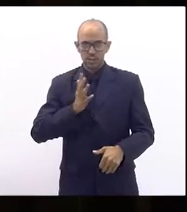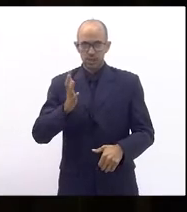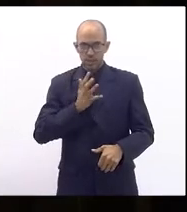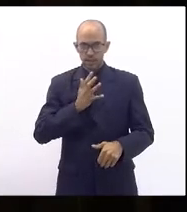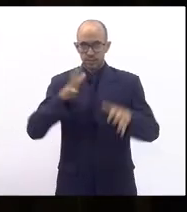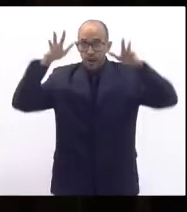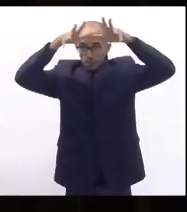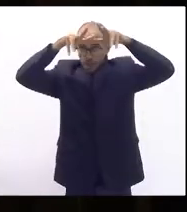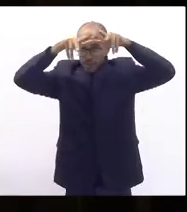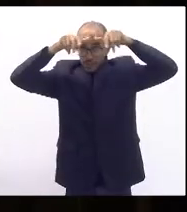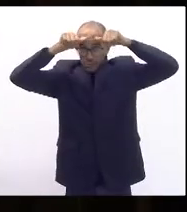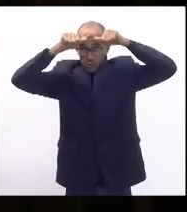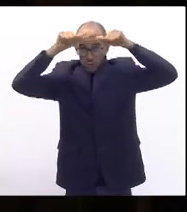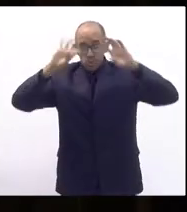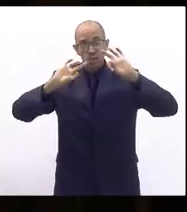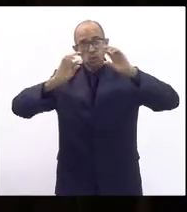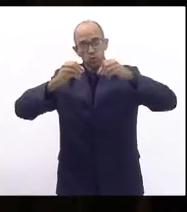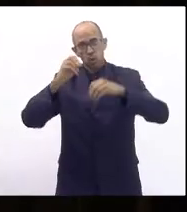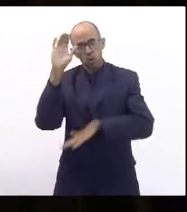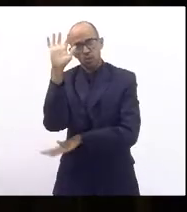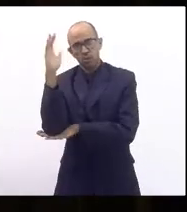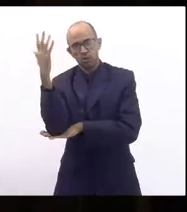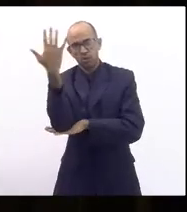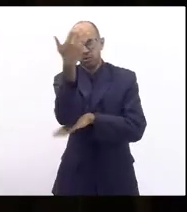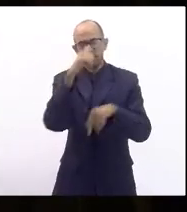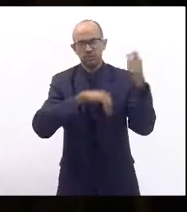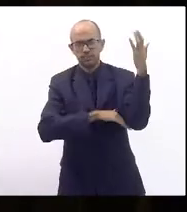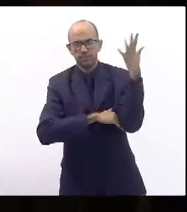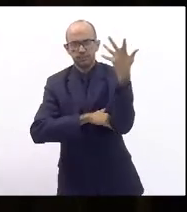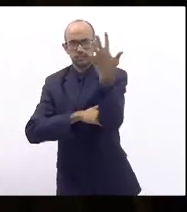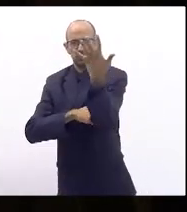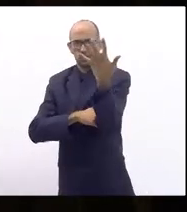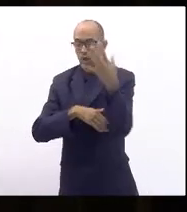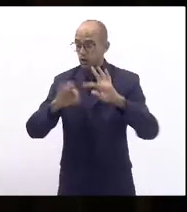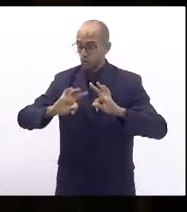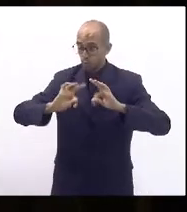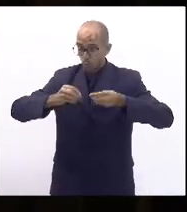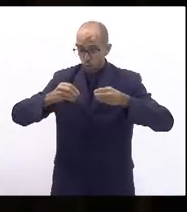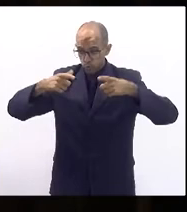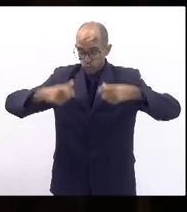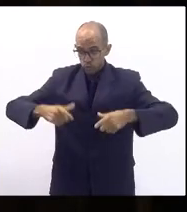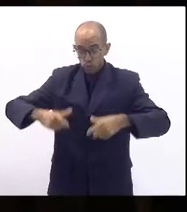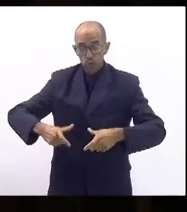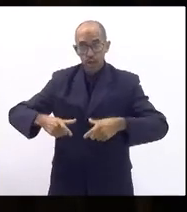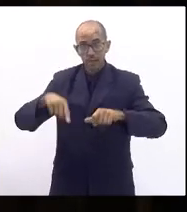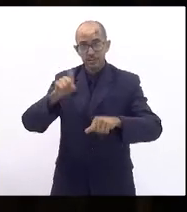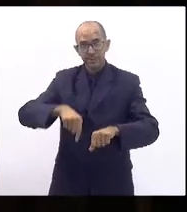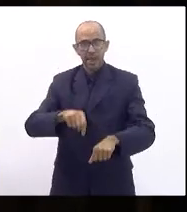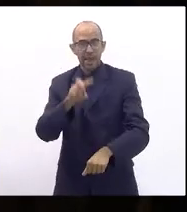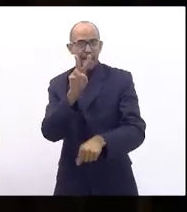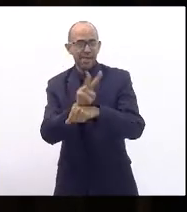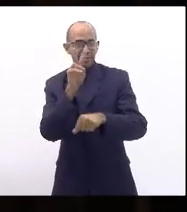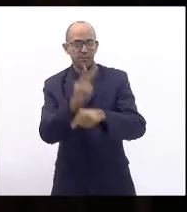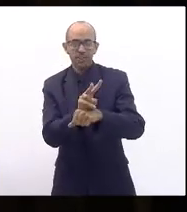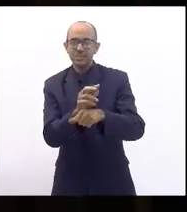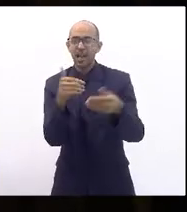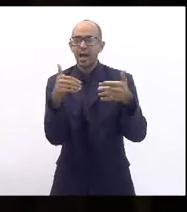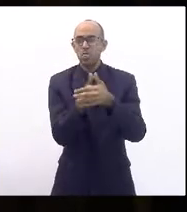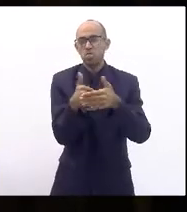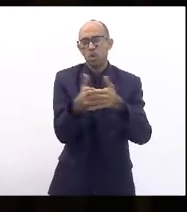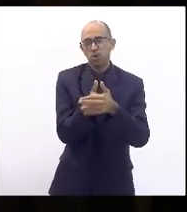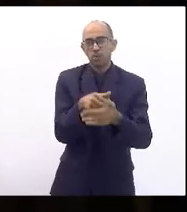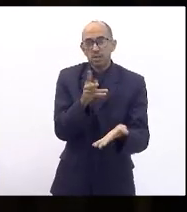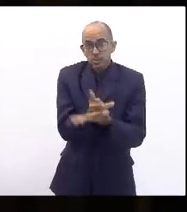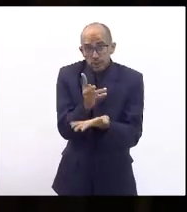cerrados e nos Pantanais nos agrestes e nos Pampas é o braço forte e anônimo sempre pronto e atento